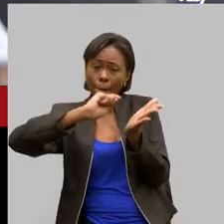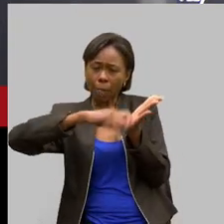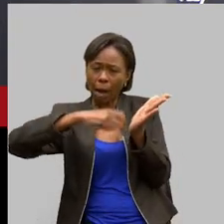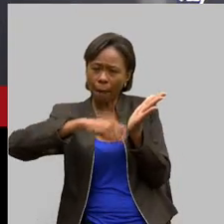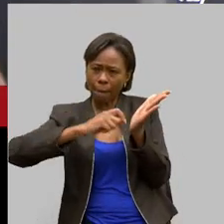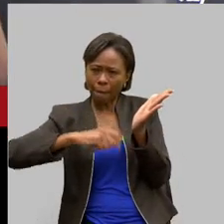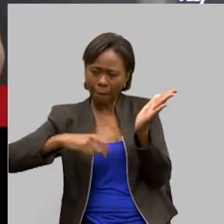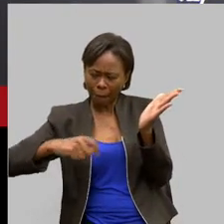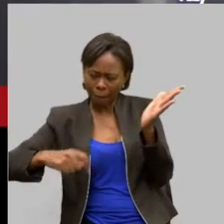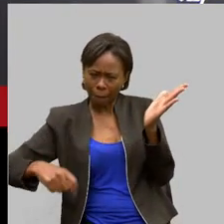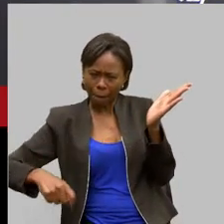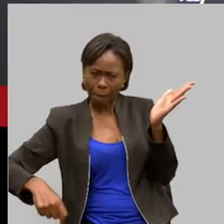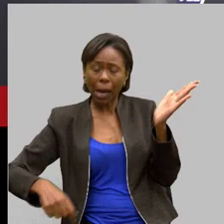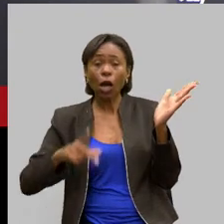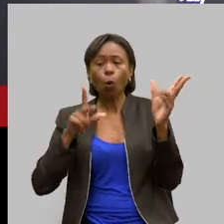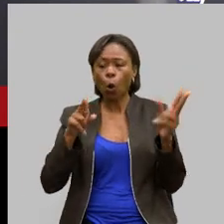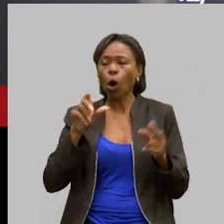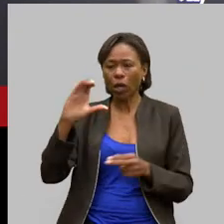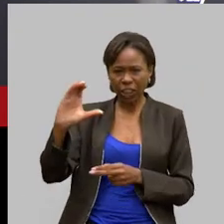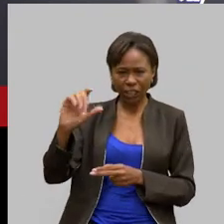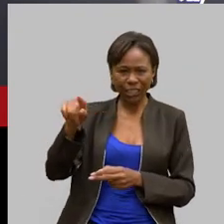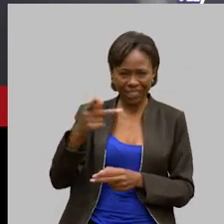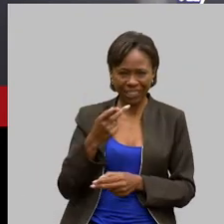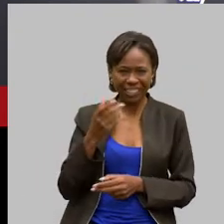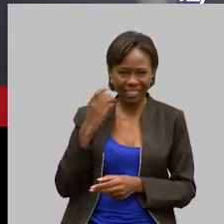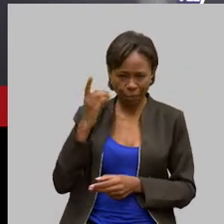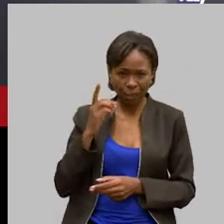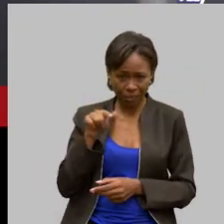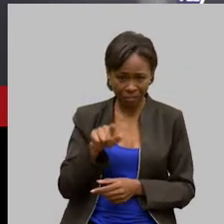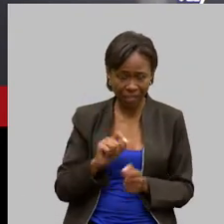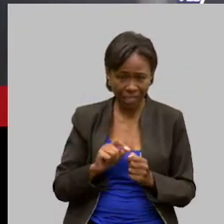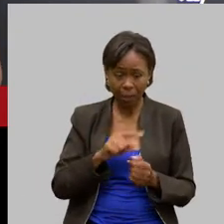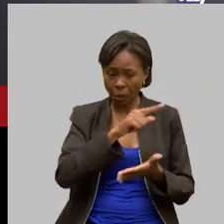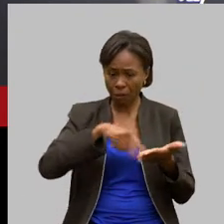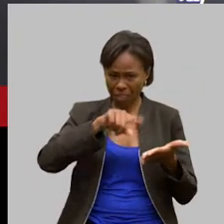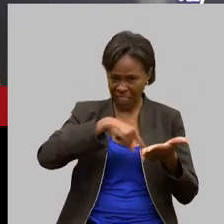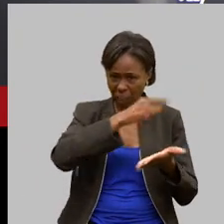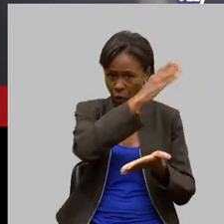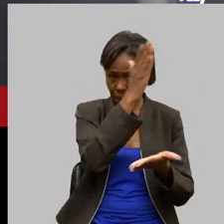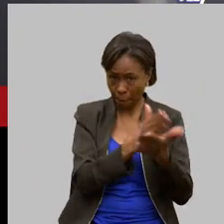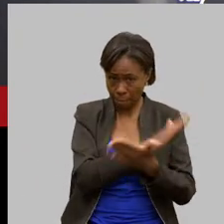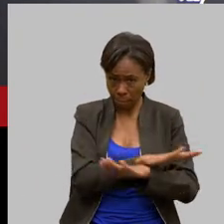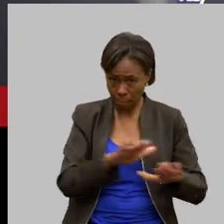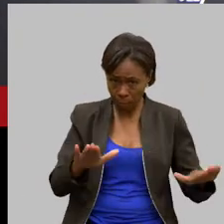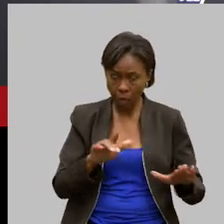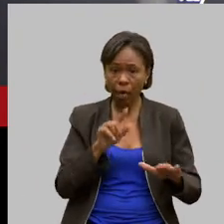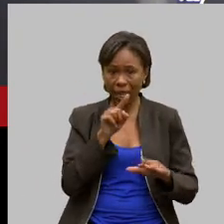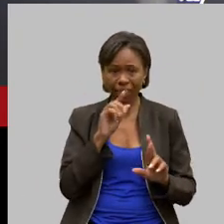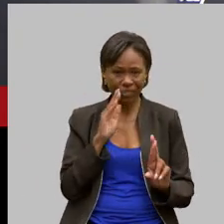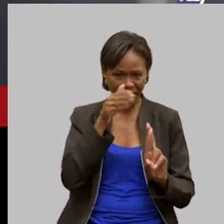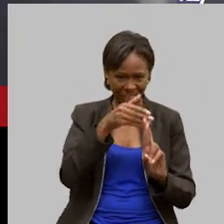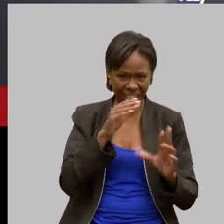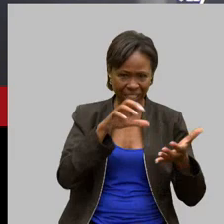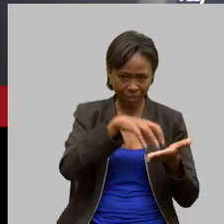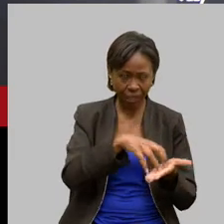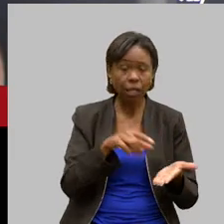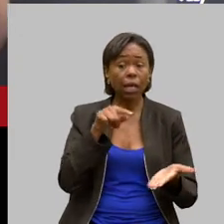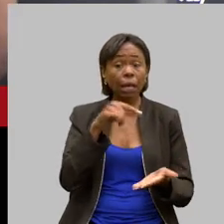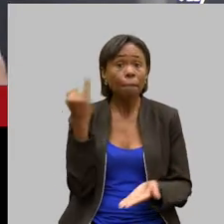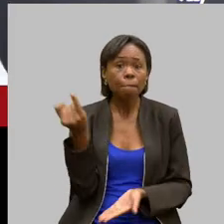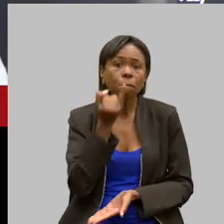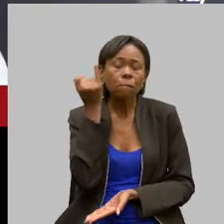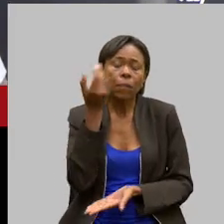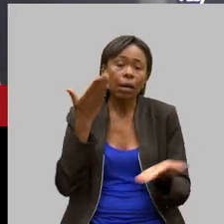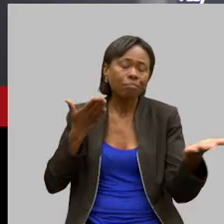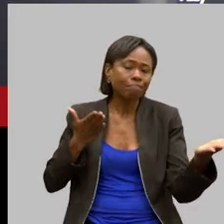Cristiano fez na derrubada do veto do centro referência e que foi importante e fundamental para a provar de forma